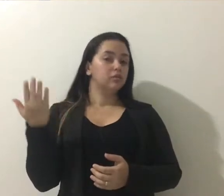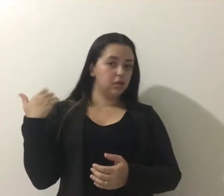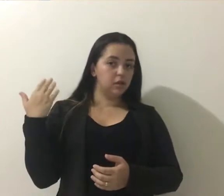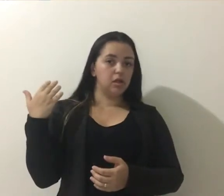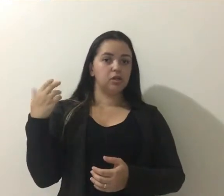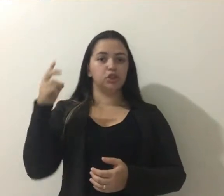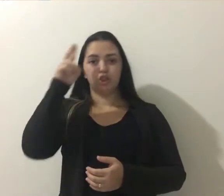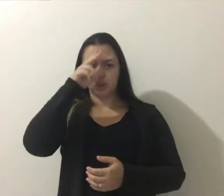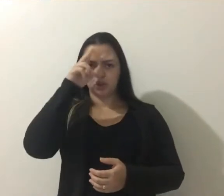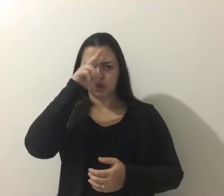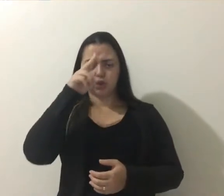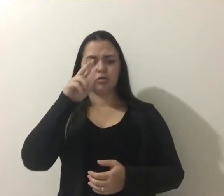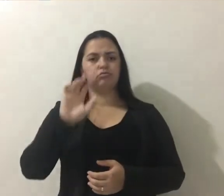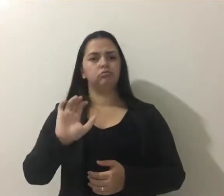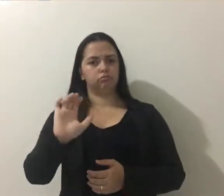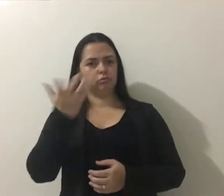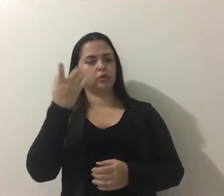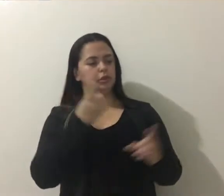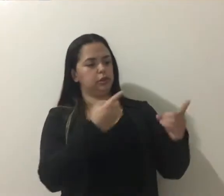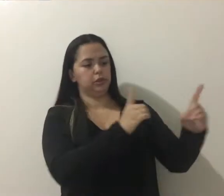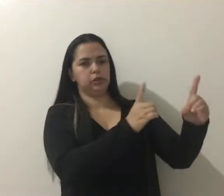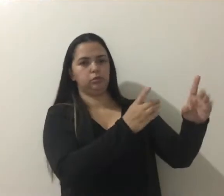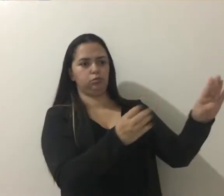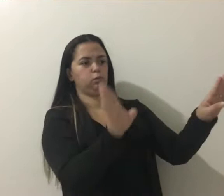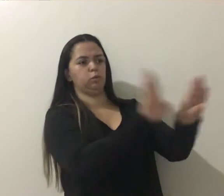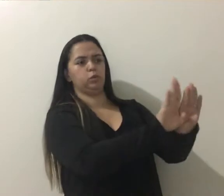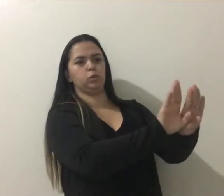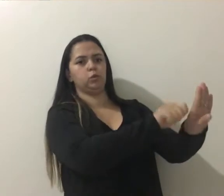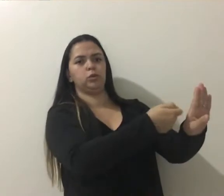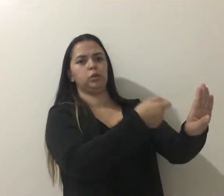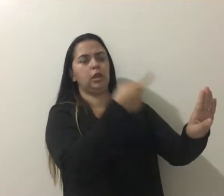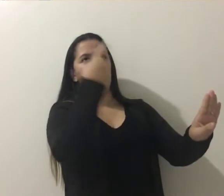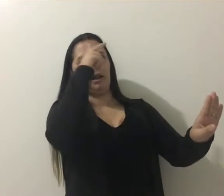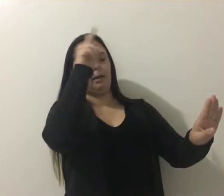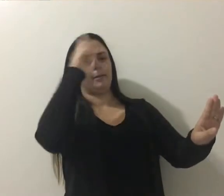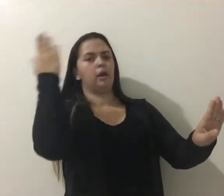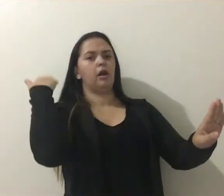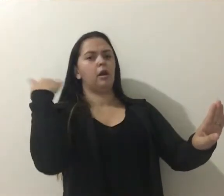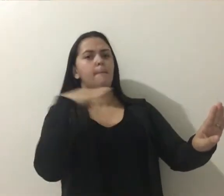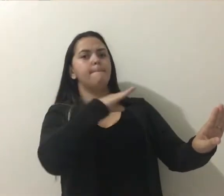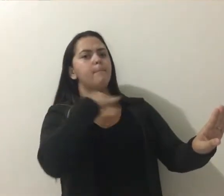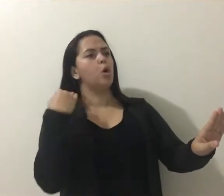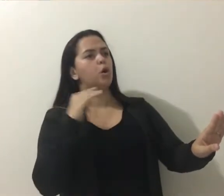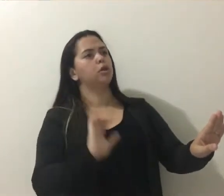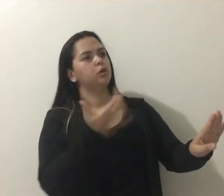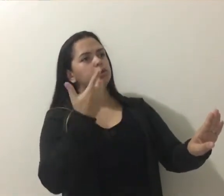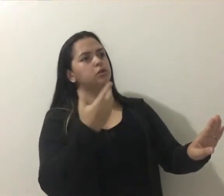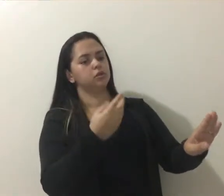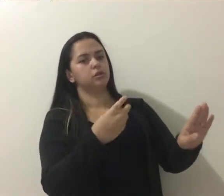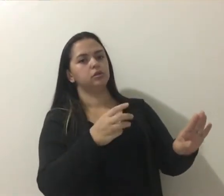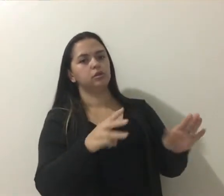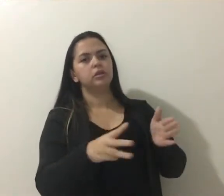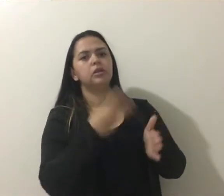trancadas, portas trancadas, não atentavam para o que já tinha se passado os dias. Imagine para eles, nós não sabemos o que